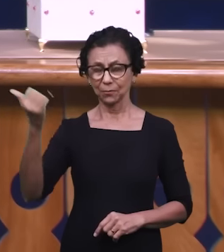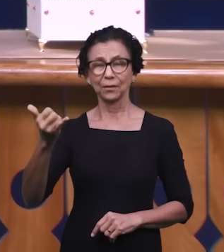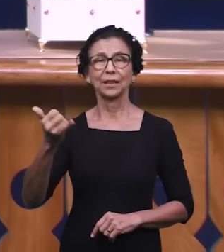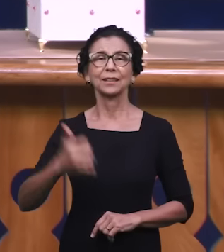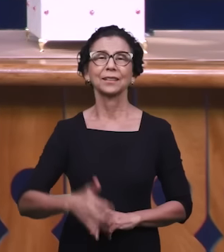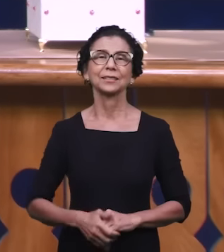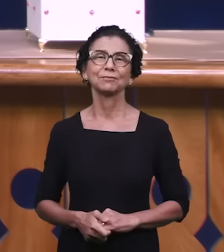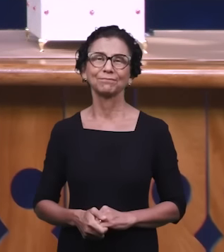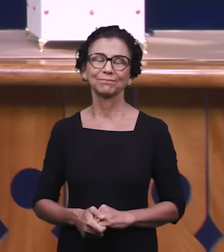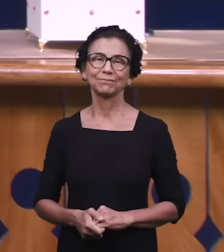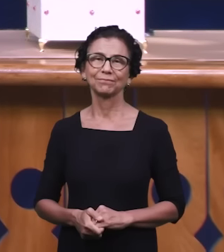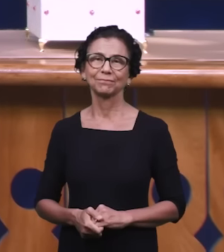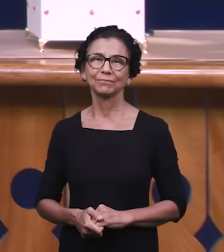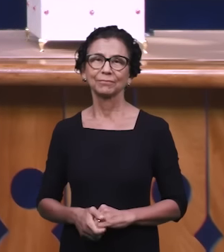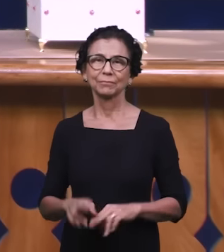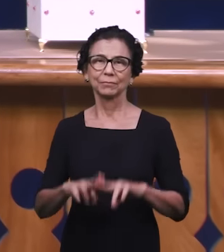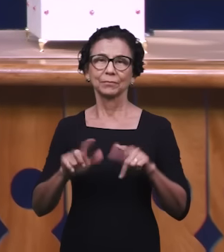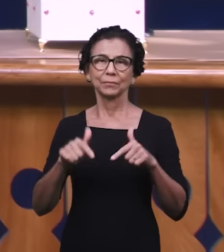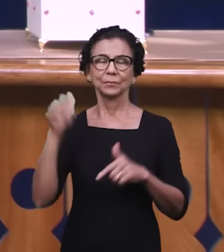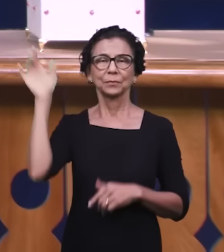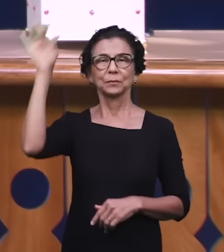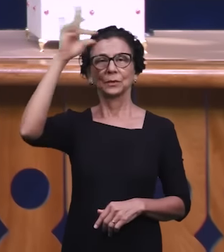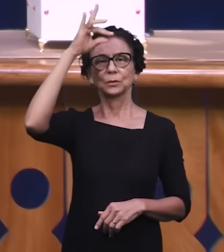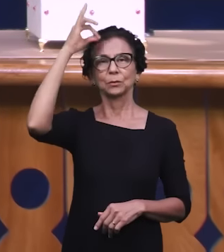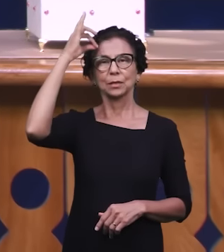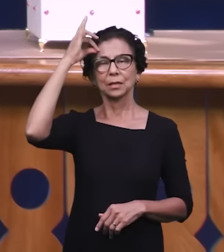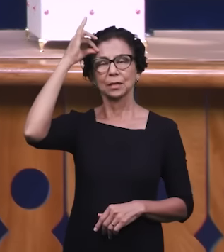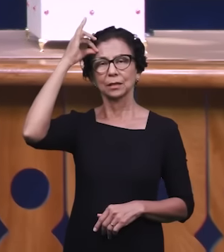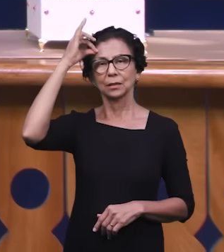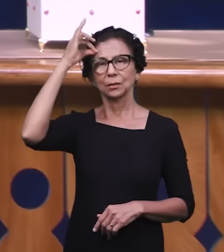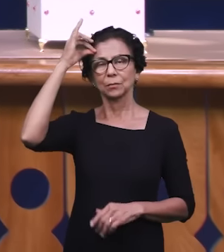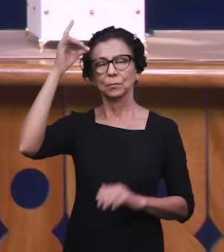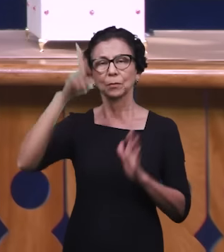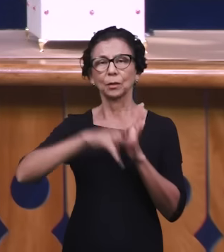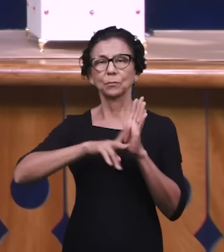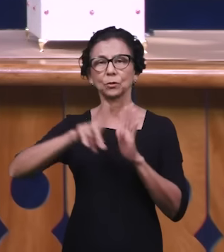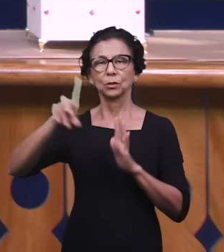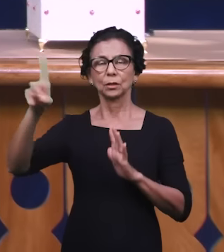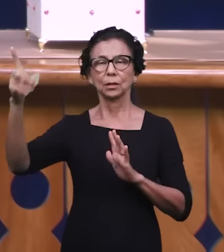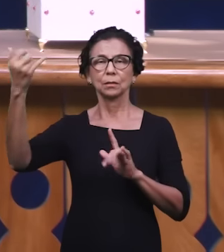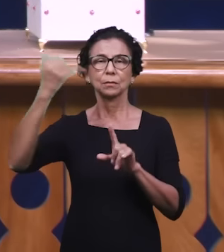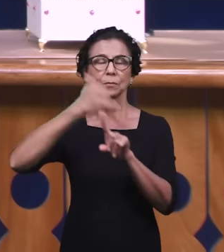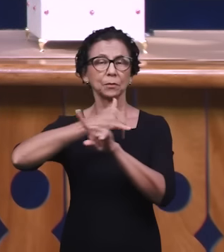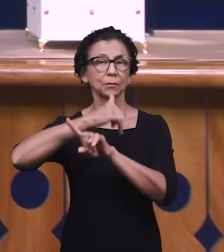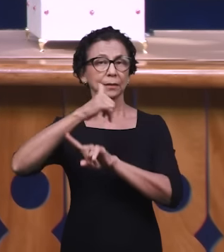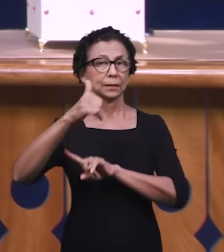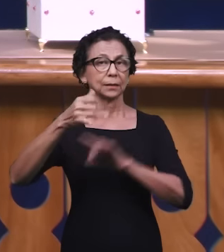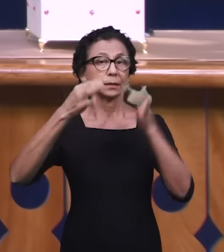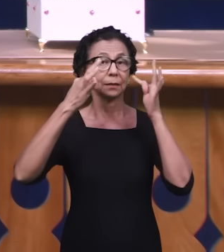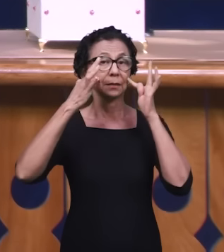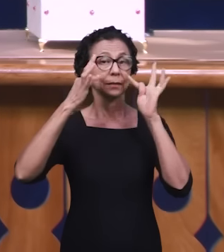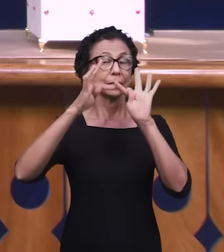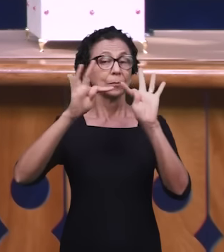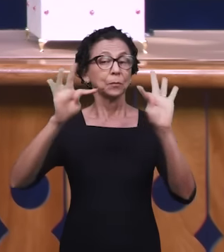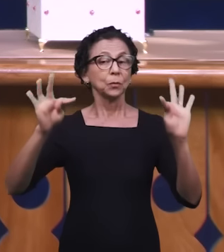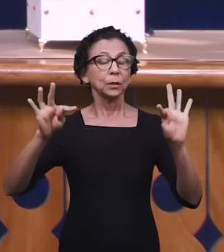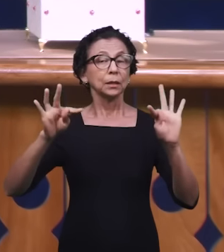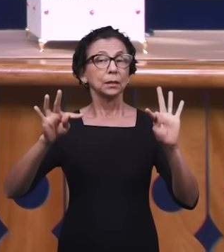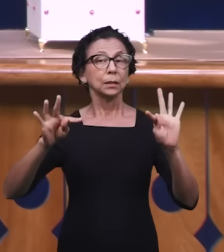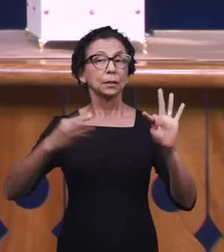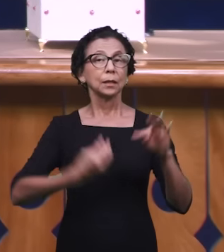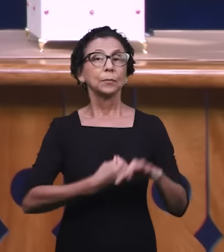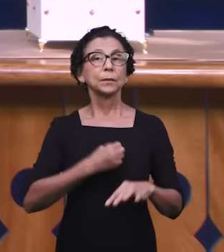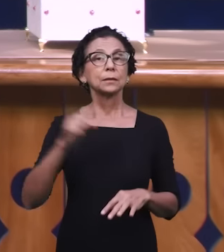como? Pela presença do Espírito Santo de Deus, que é o Espírito de profecia, e que testifica e testemunha a presença de